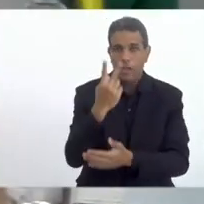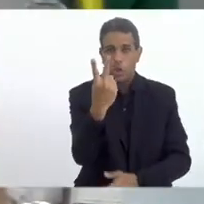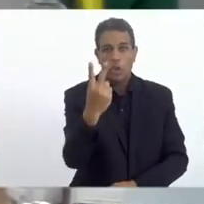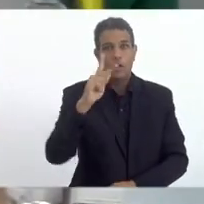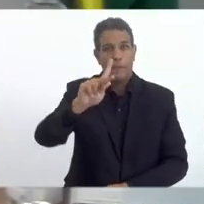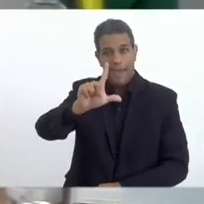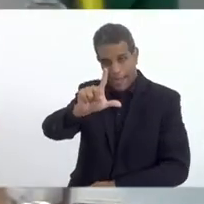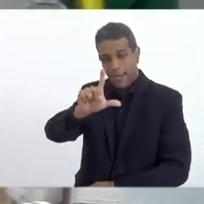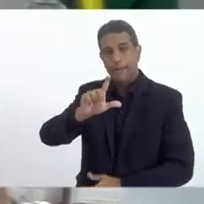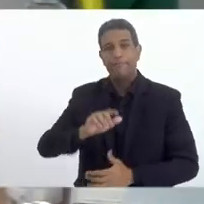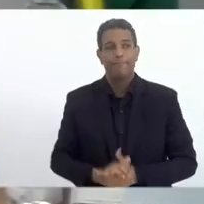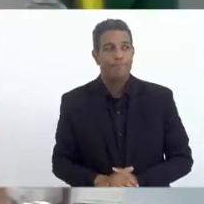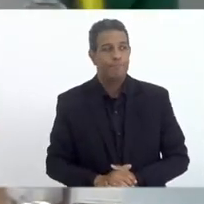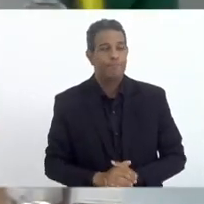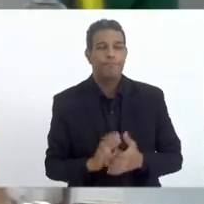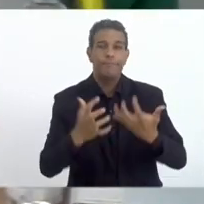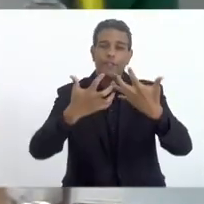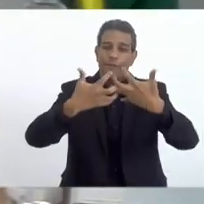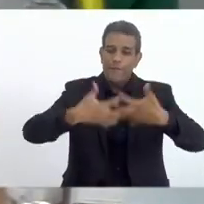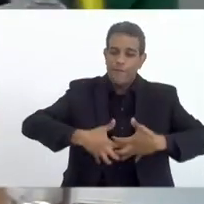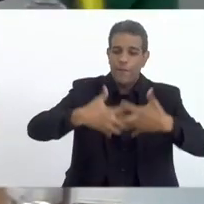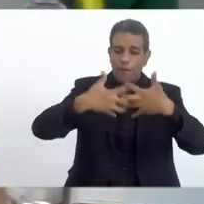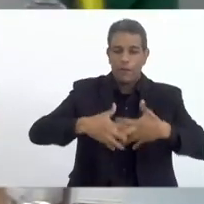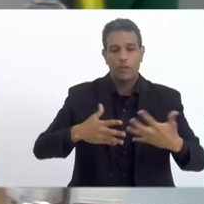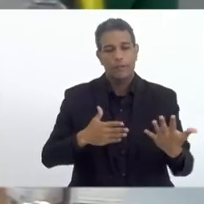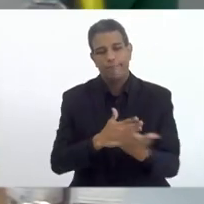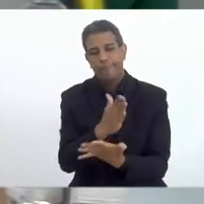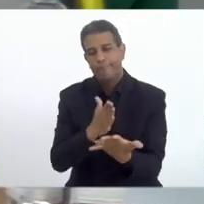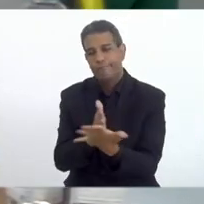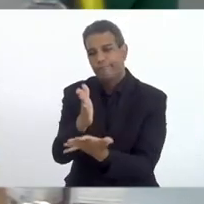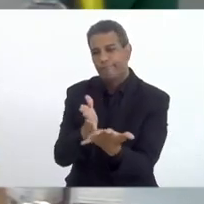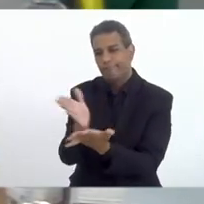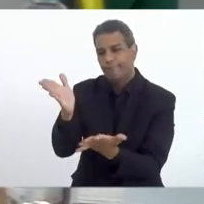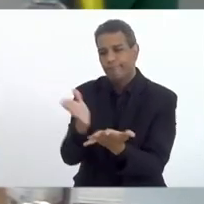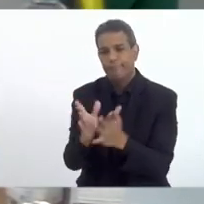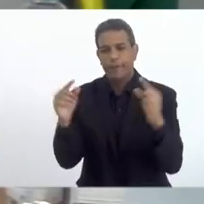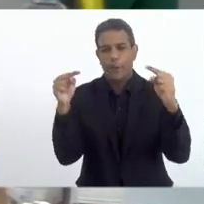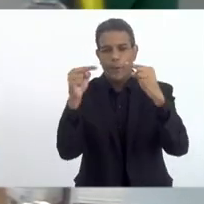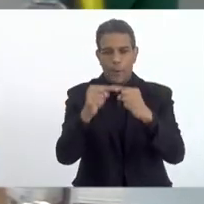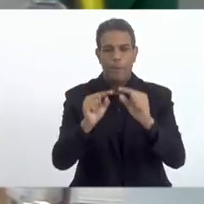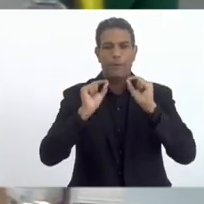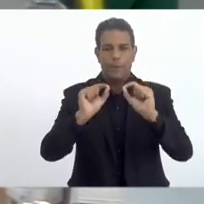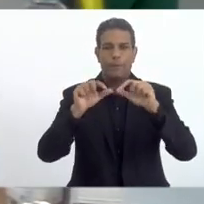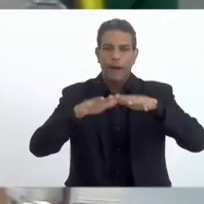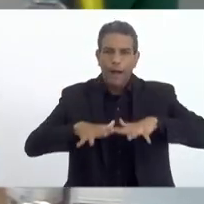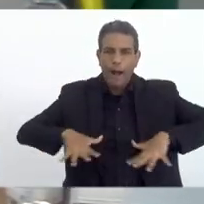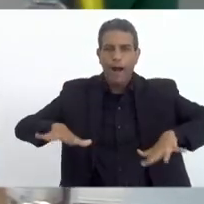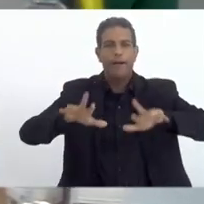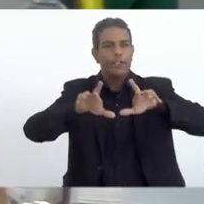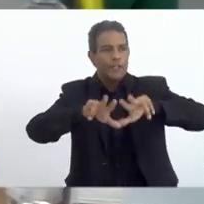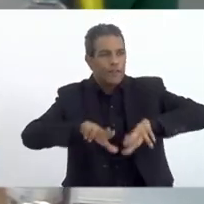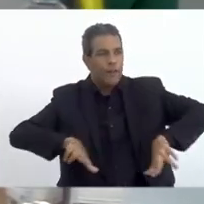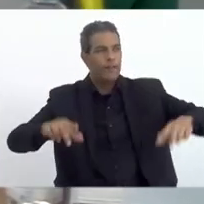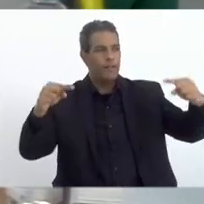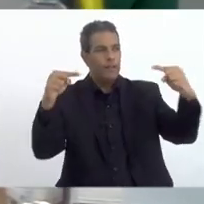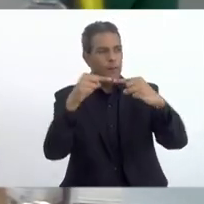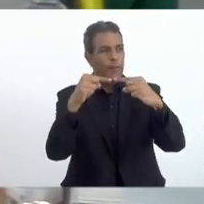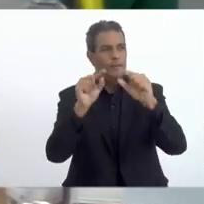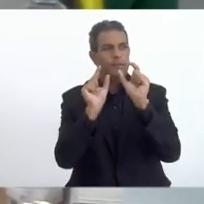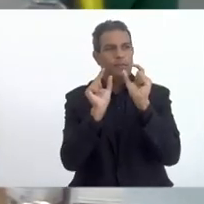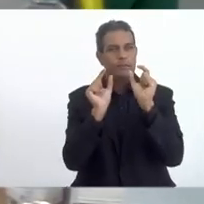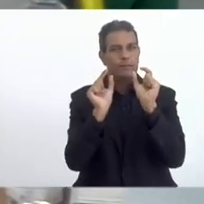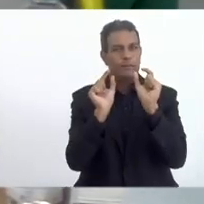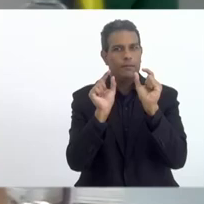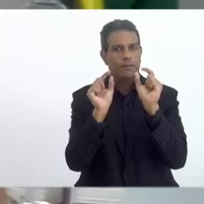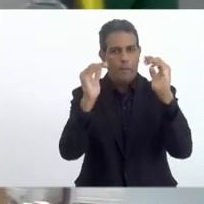PLs com funções distintas, mas com concepção, desenhos similares, as nomenclaturas